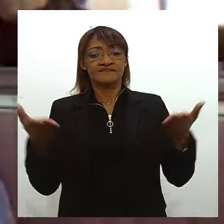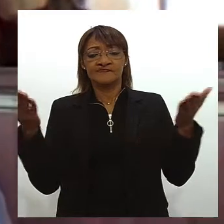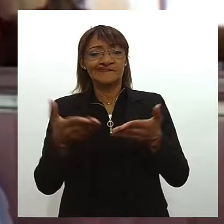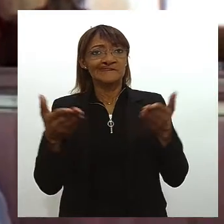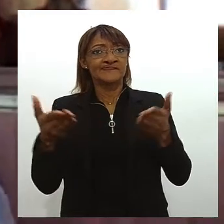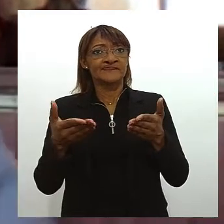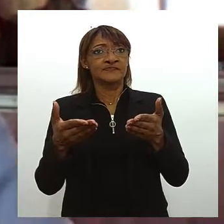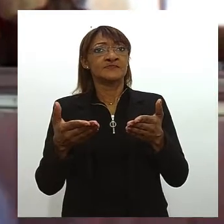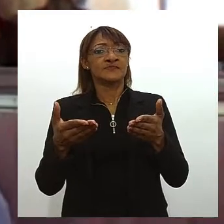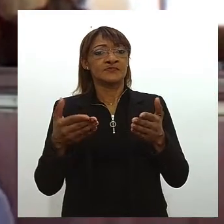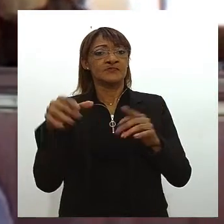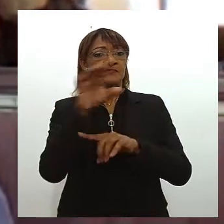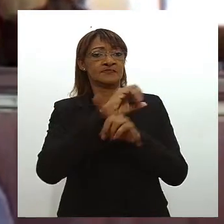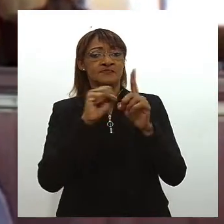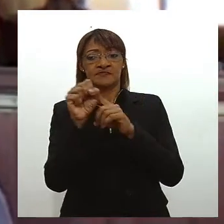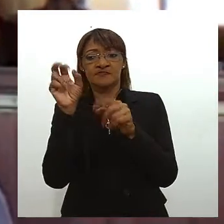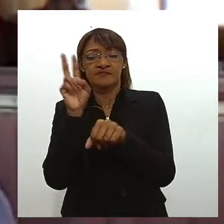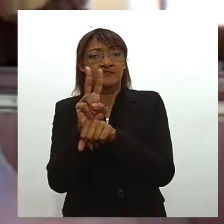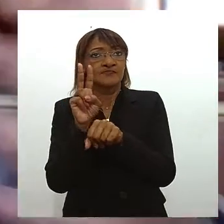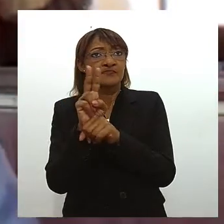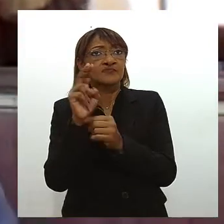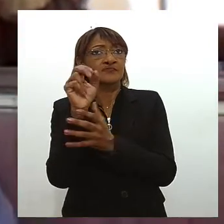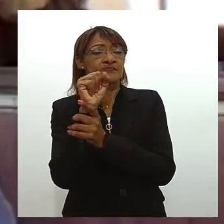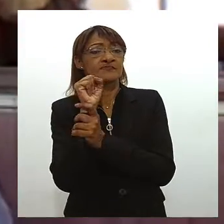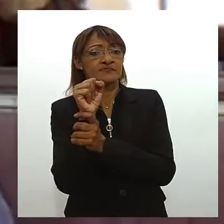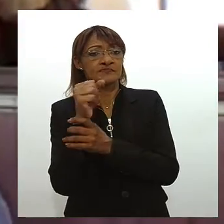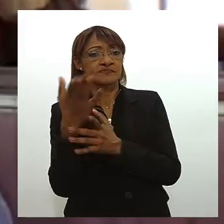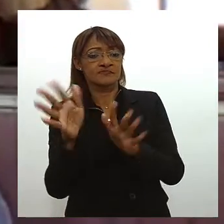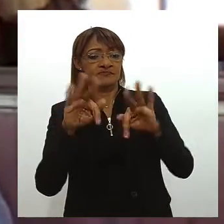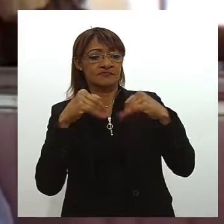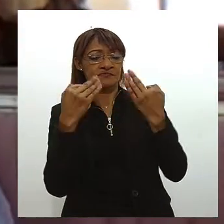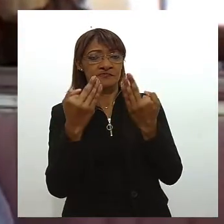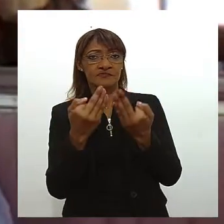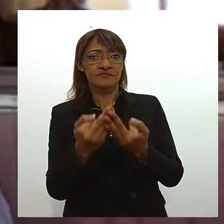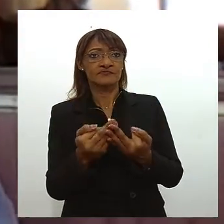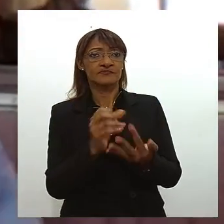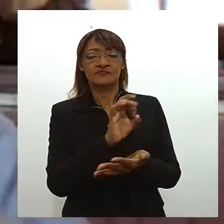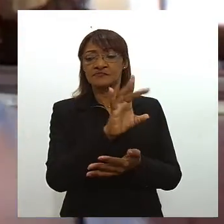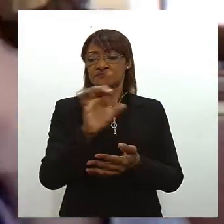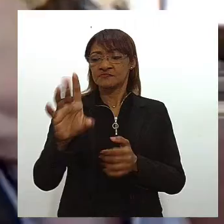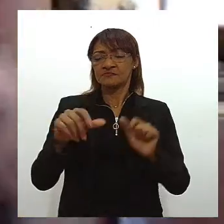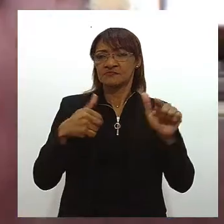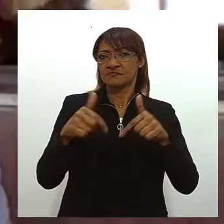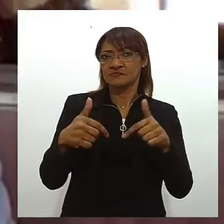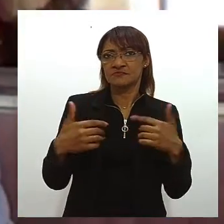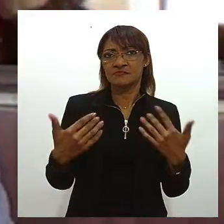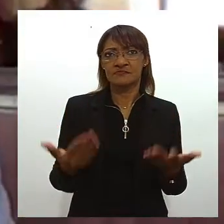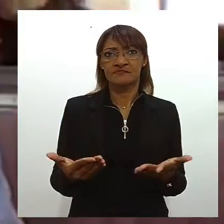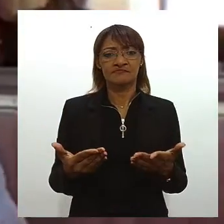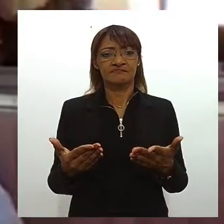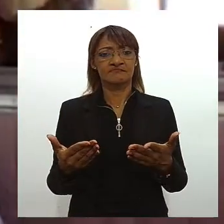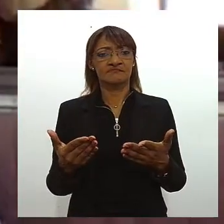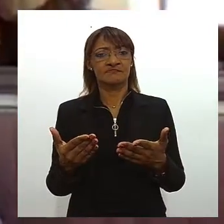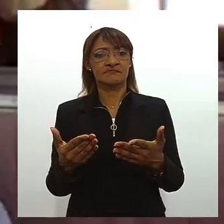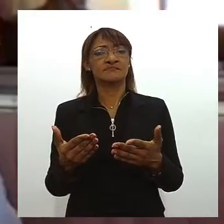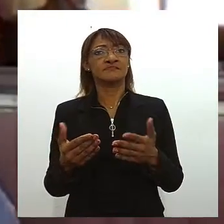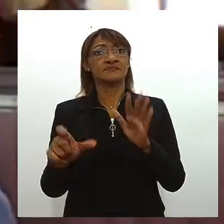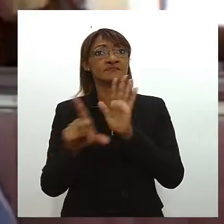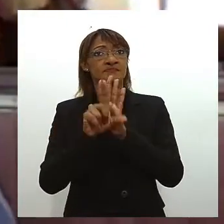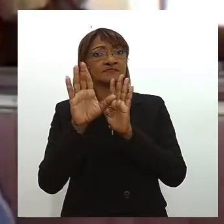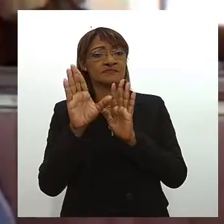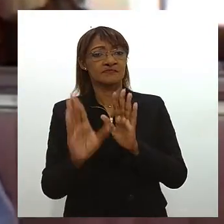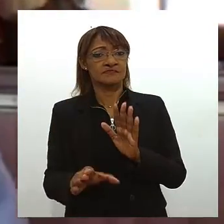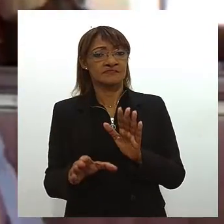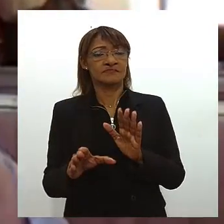rede social de proteção às famílias trabalhadoras, o desmonte da rede social de proteção às